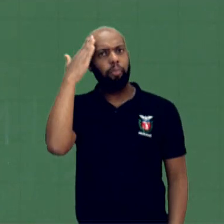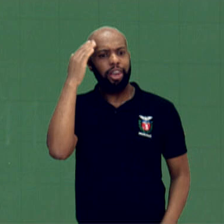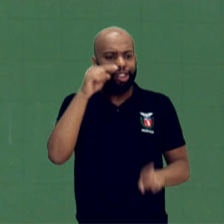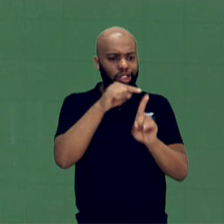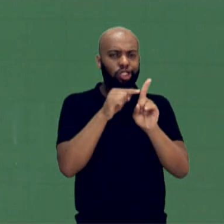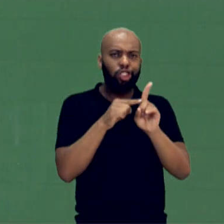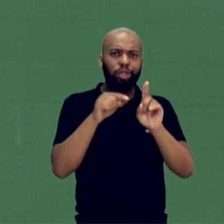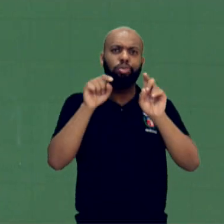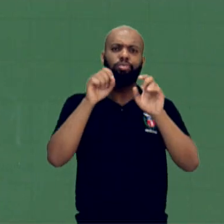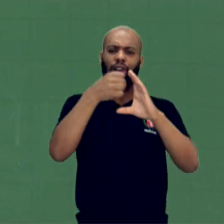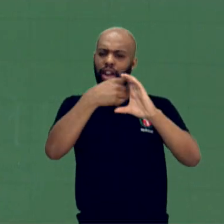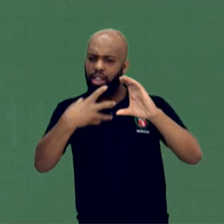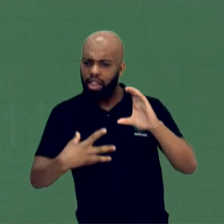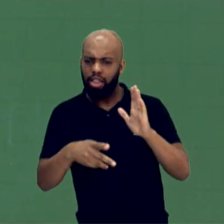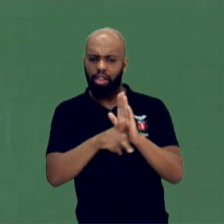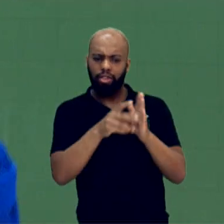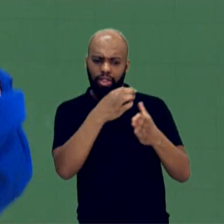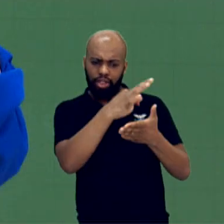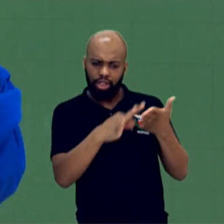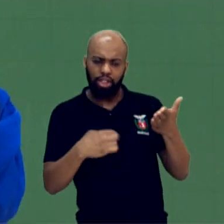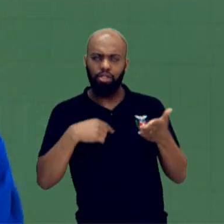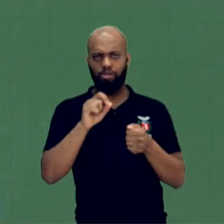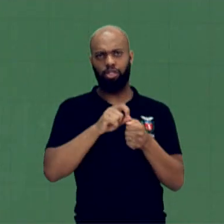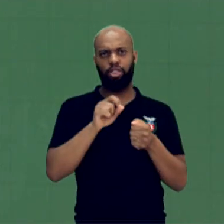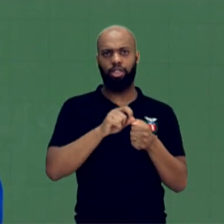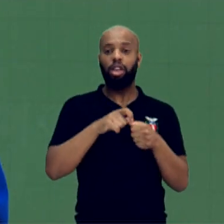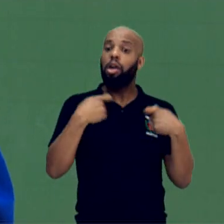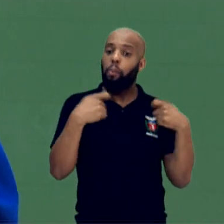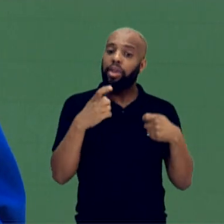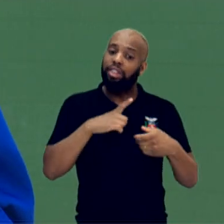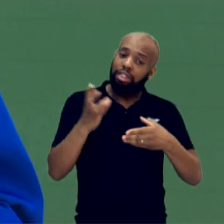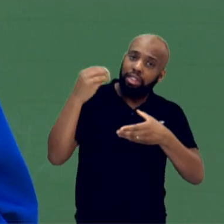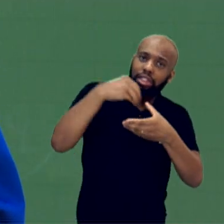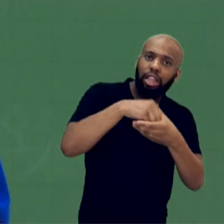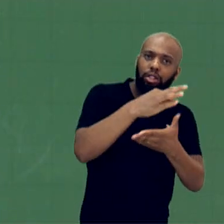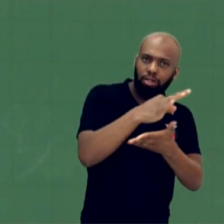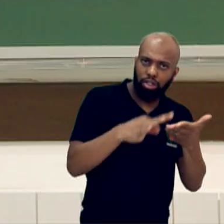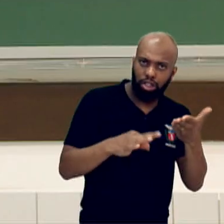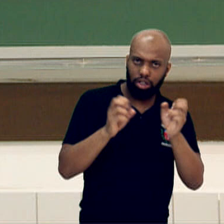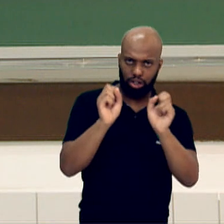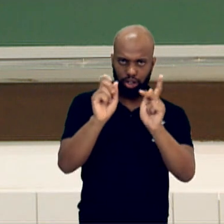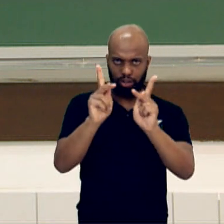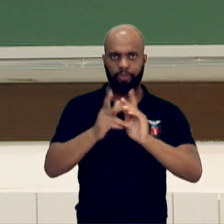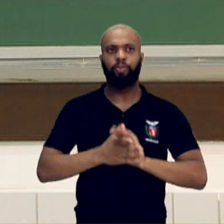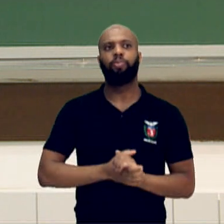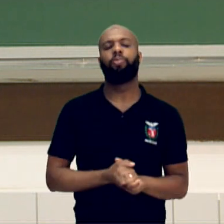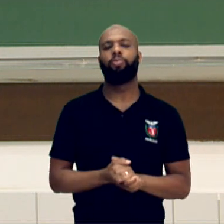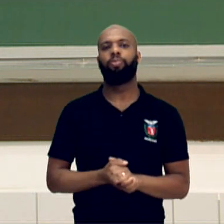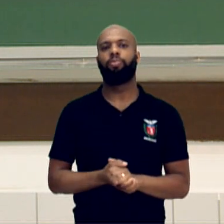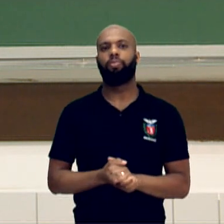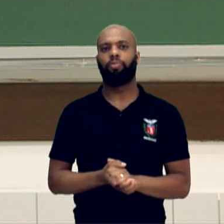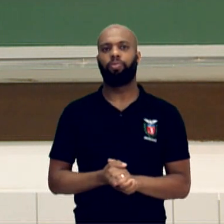as características desse texto. E elas precisam estar dentro do texto, ok?